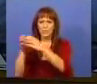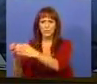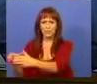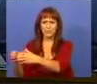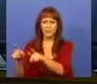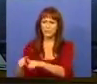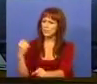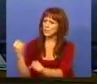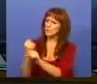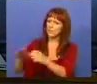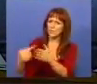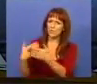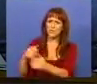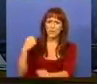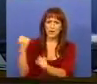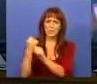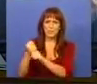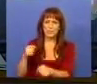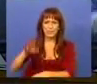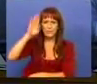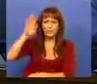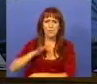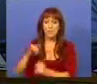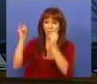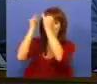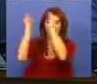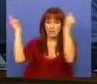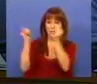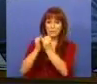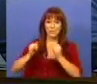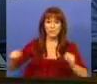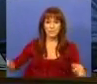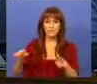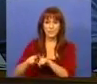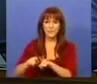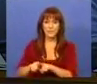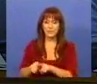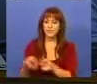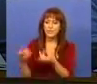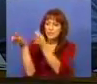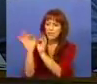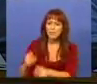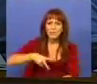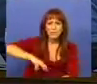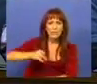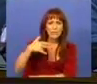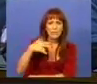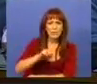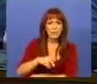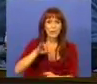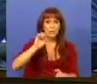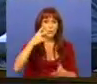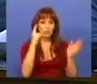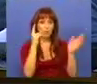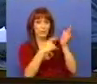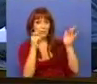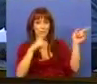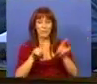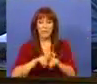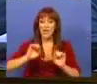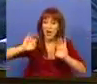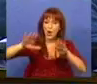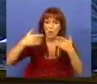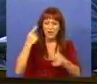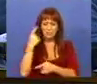inteiramente ao serviço das missões militares internacionais gizadas pela NATO ou pelos Estados Unidos é o